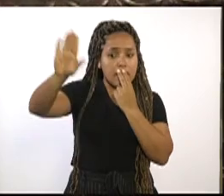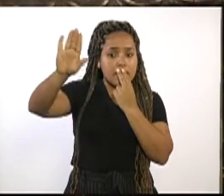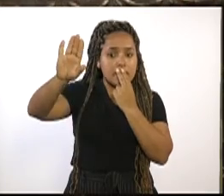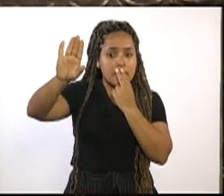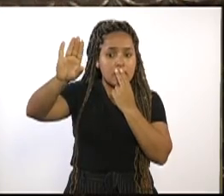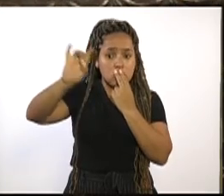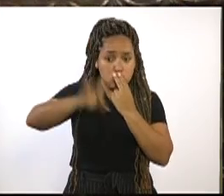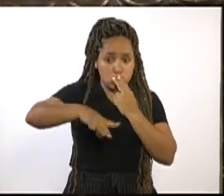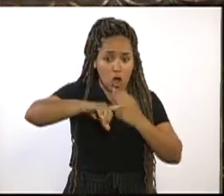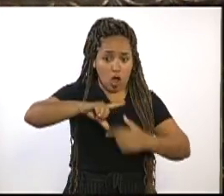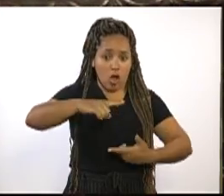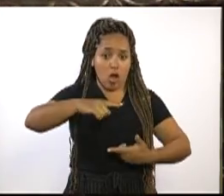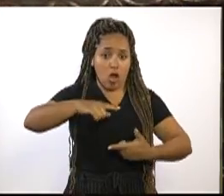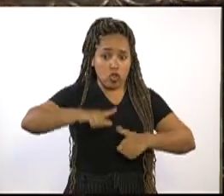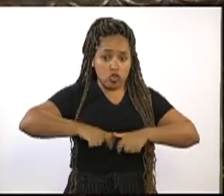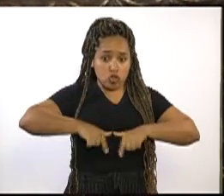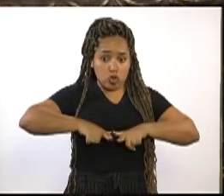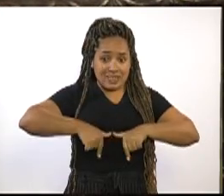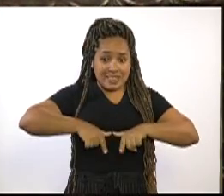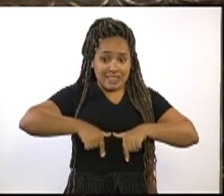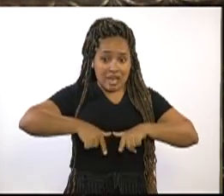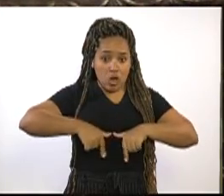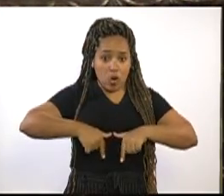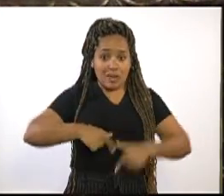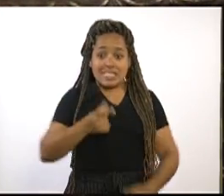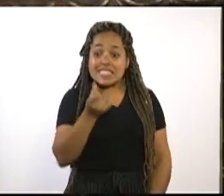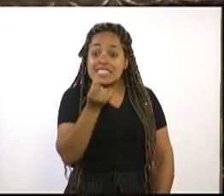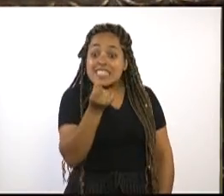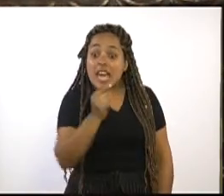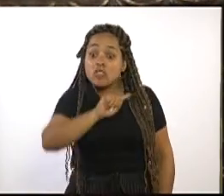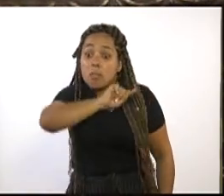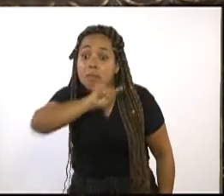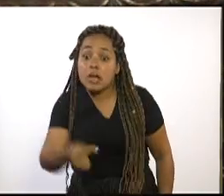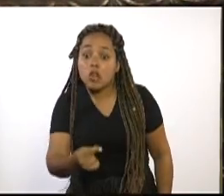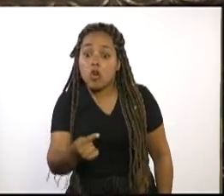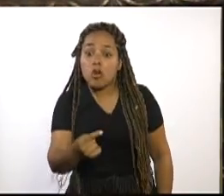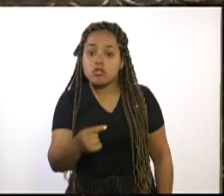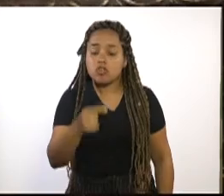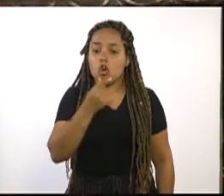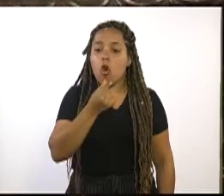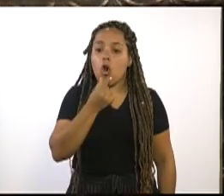judeus, assassinou 6 milhões. Stalin,